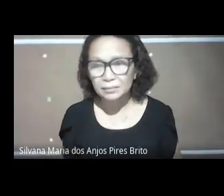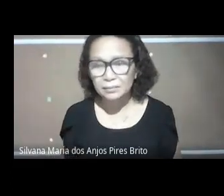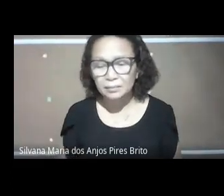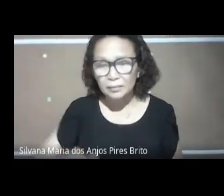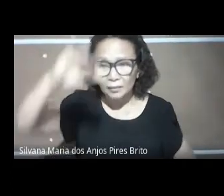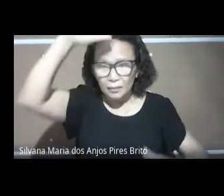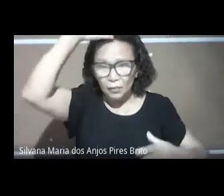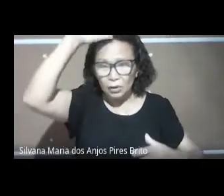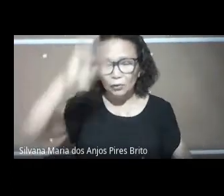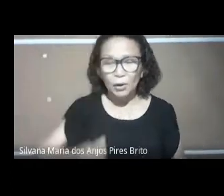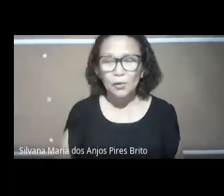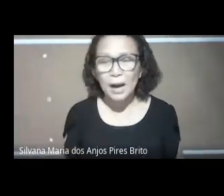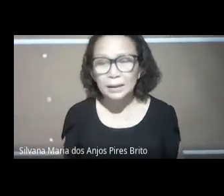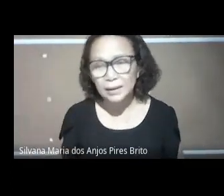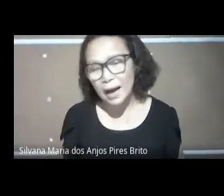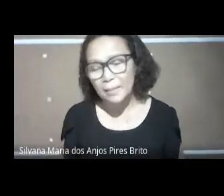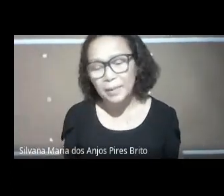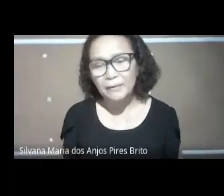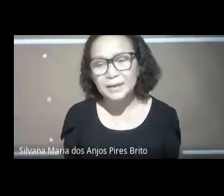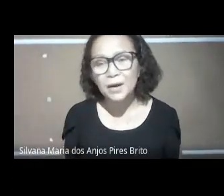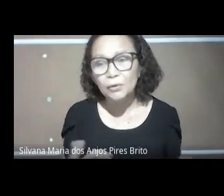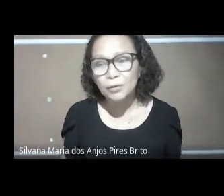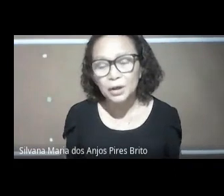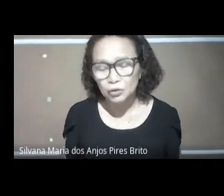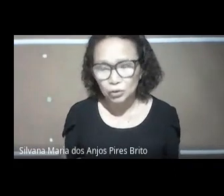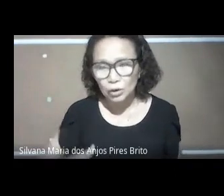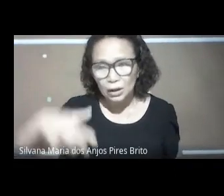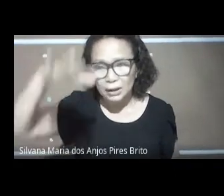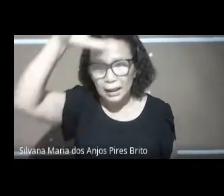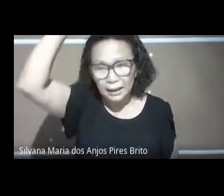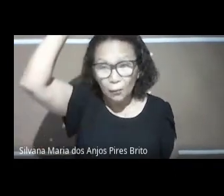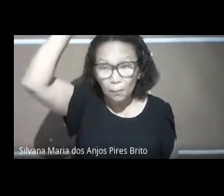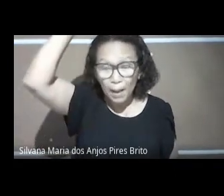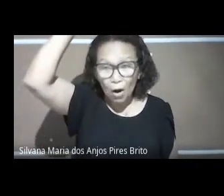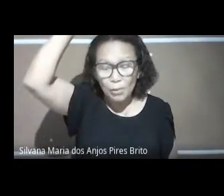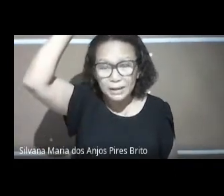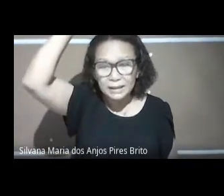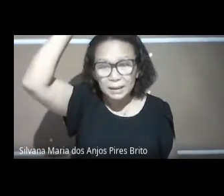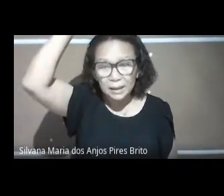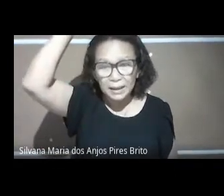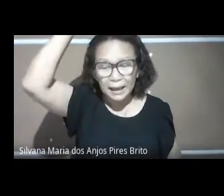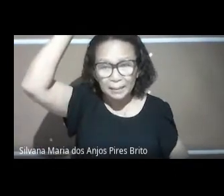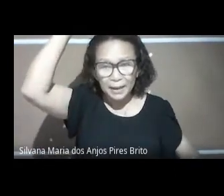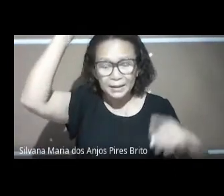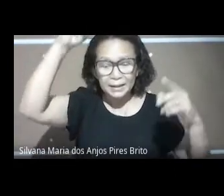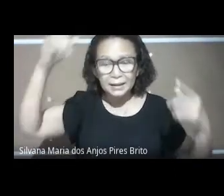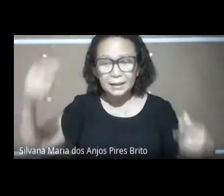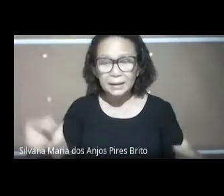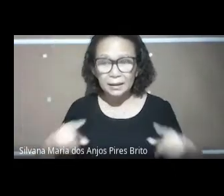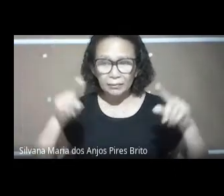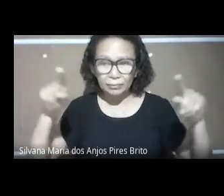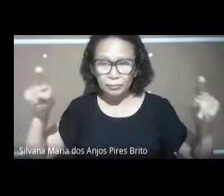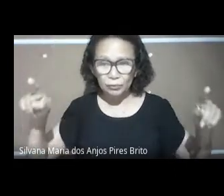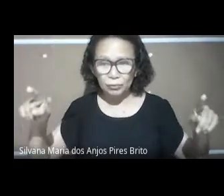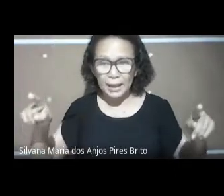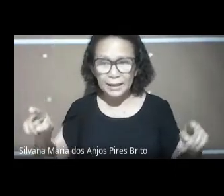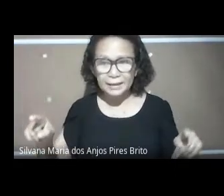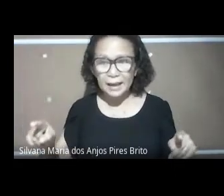cabeça, quando eu vou enquadrar para fazer um vídeo. Tem que ter um palmo acima da minha cabeça,